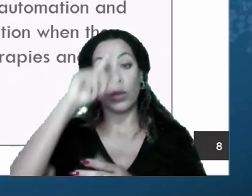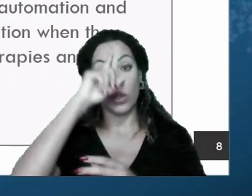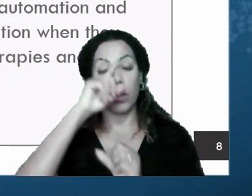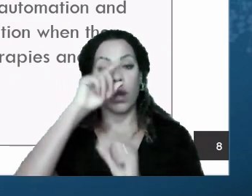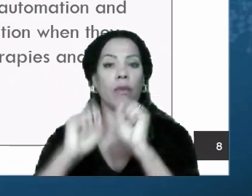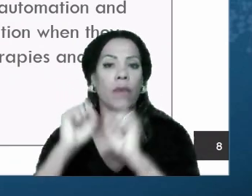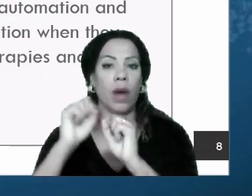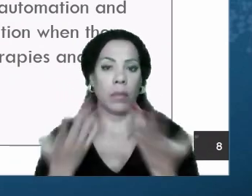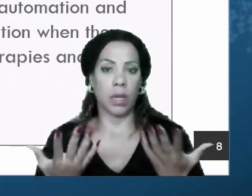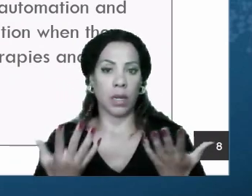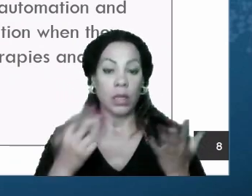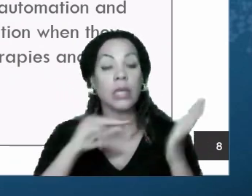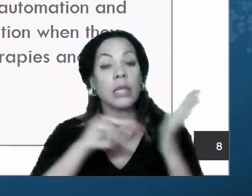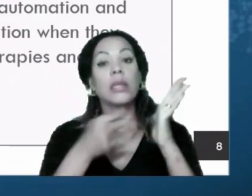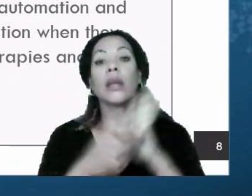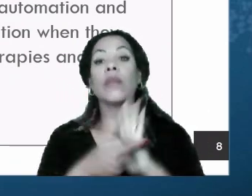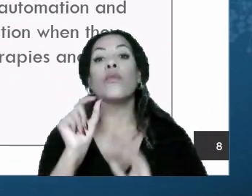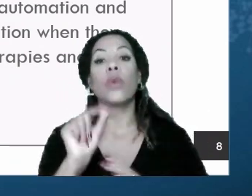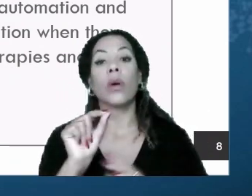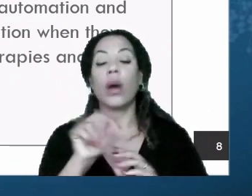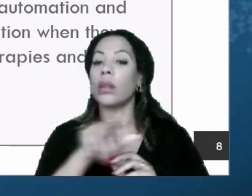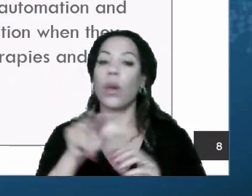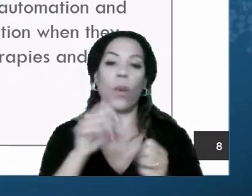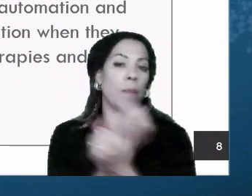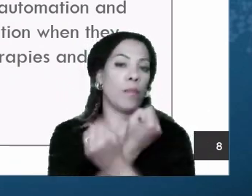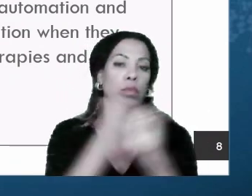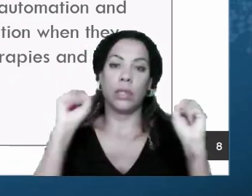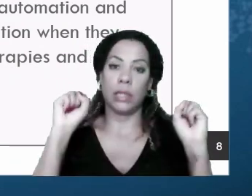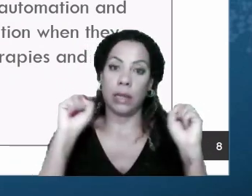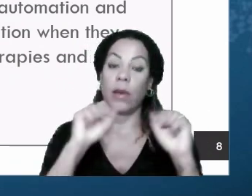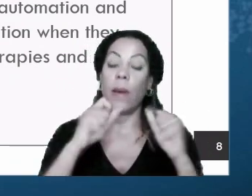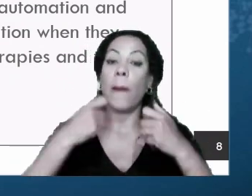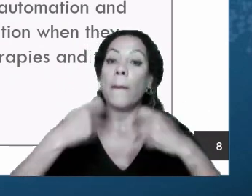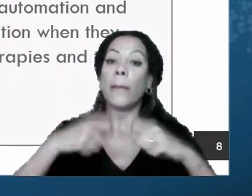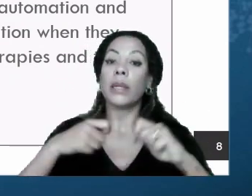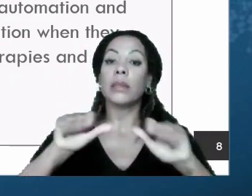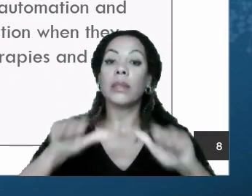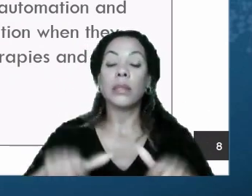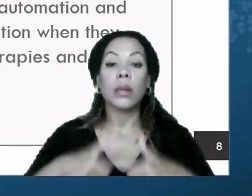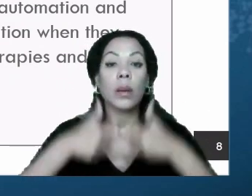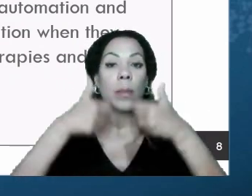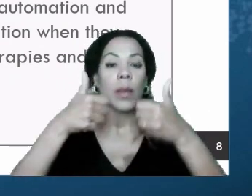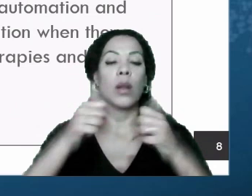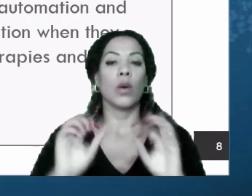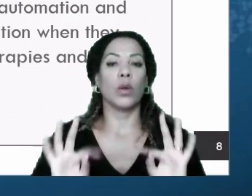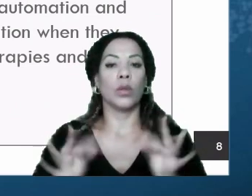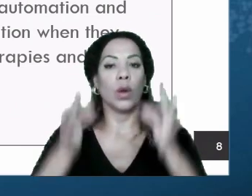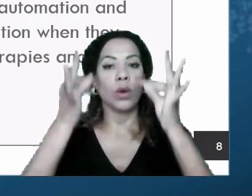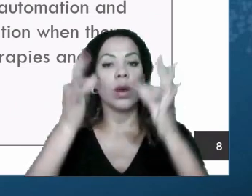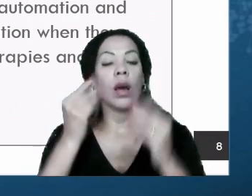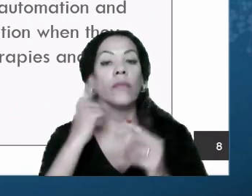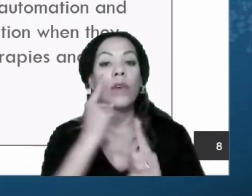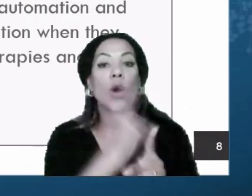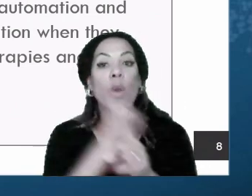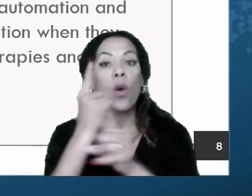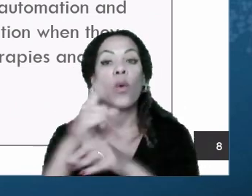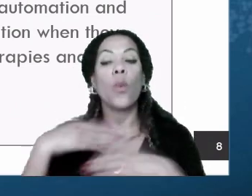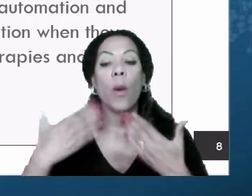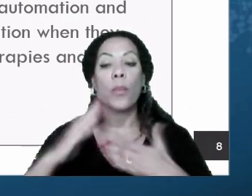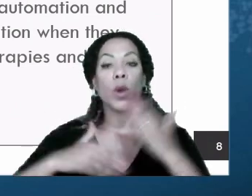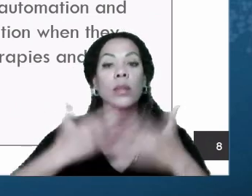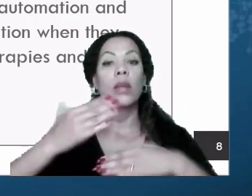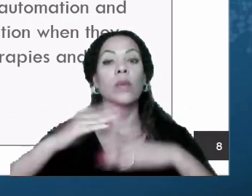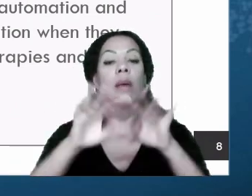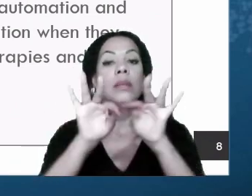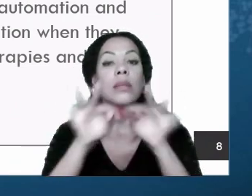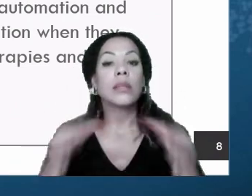é impossível. Nós temos que melhorar a tecnologia, enfocar processos de manufatura mais simples e ágeis e eficientes,